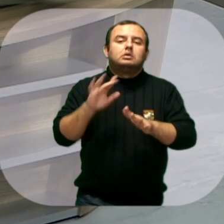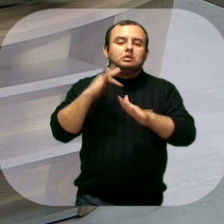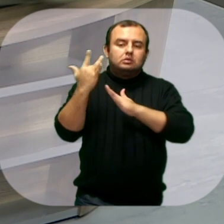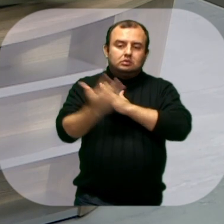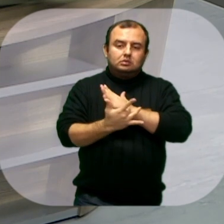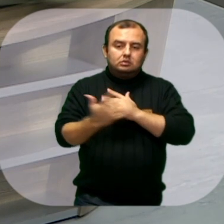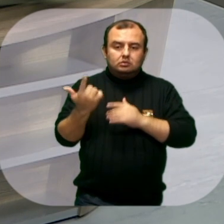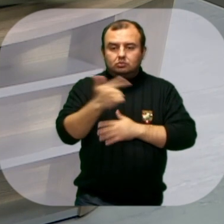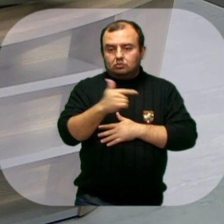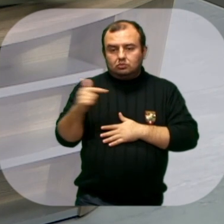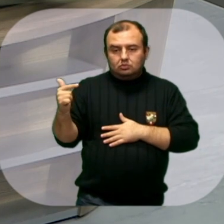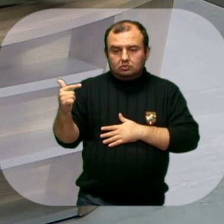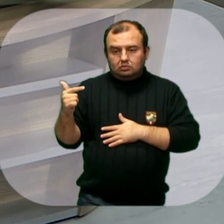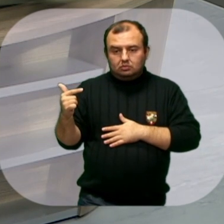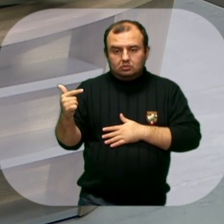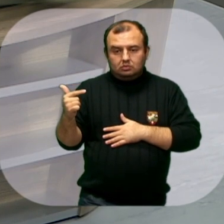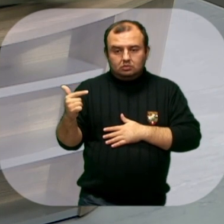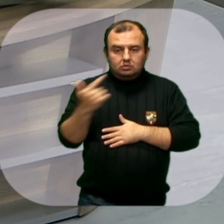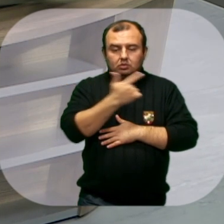mídias. Olha só,